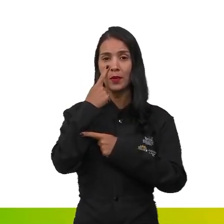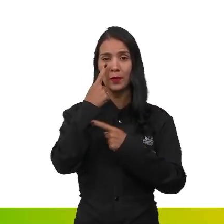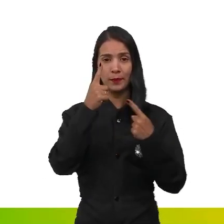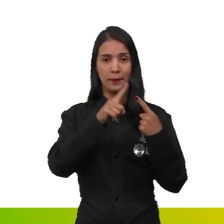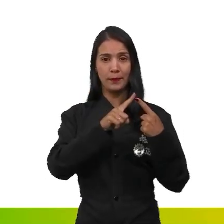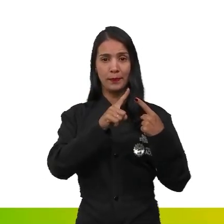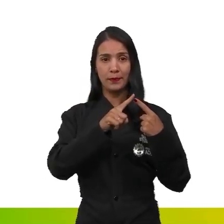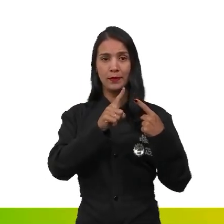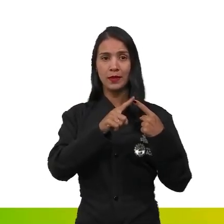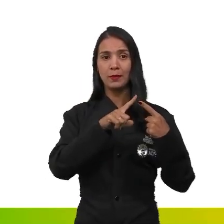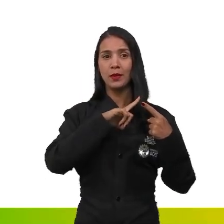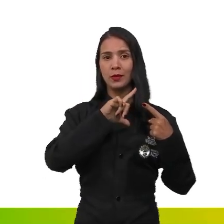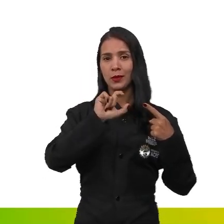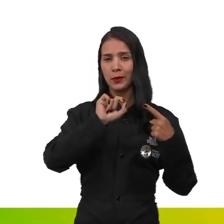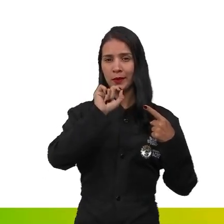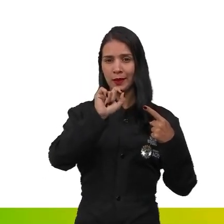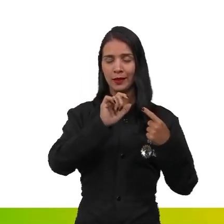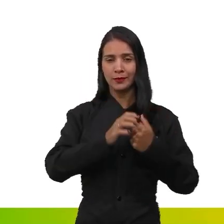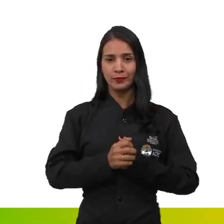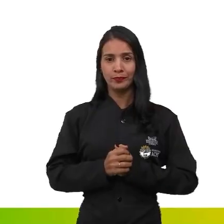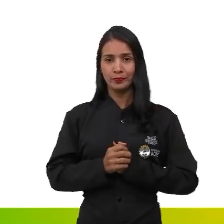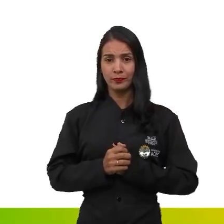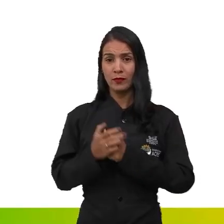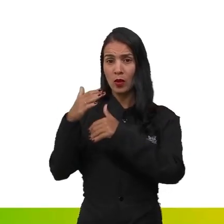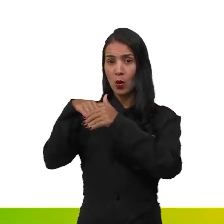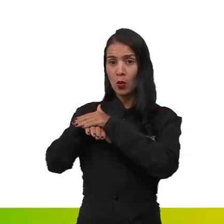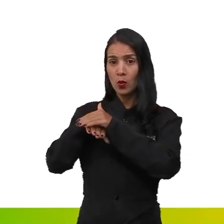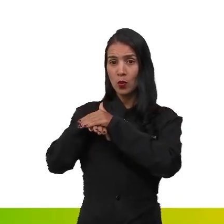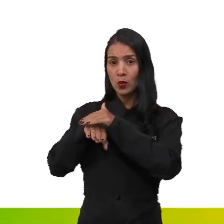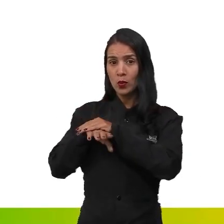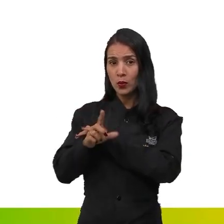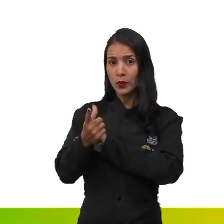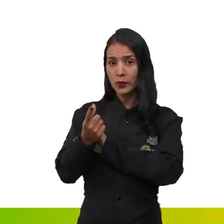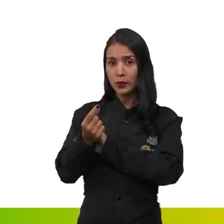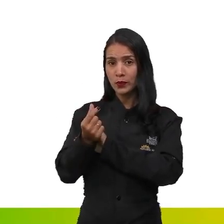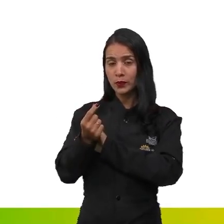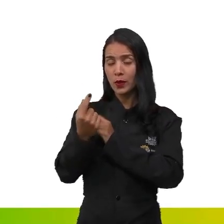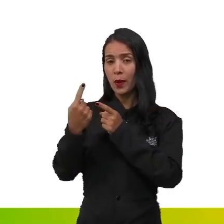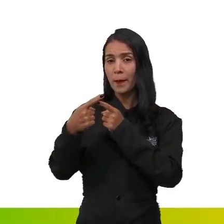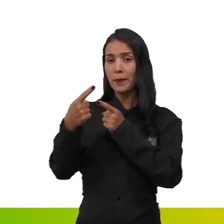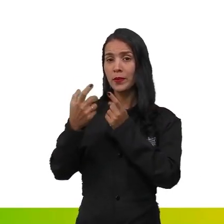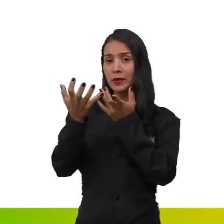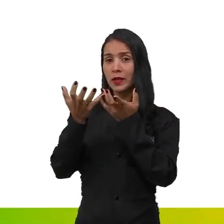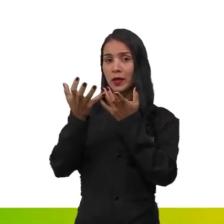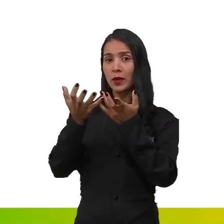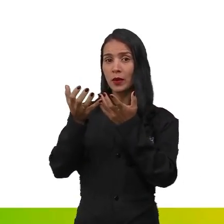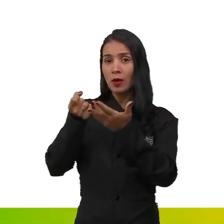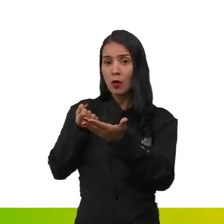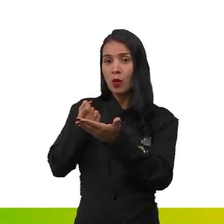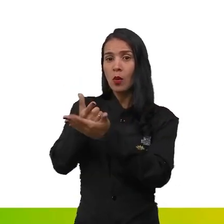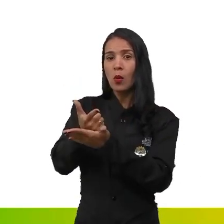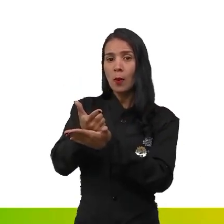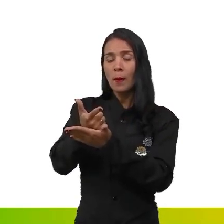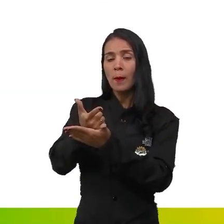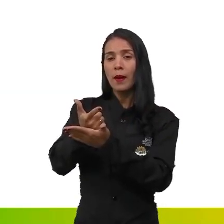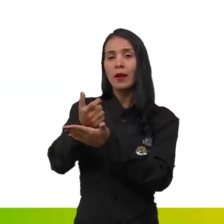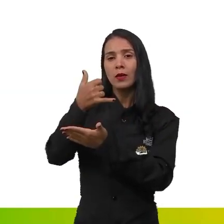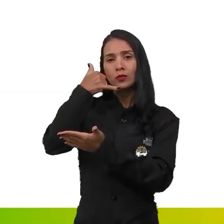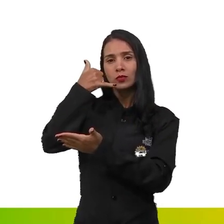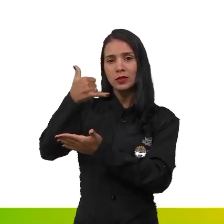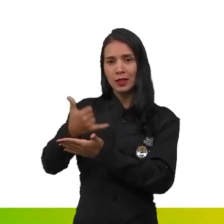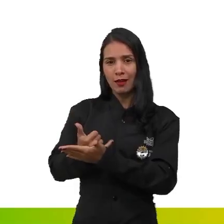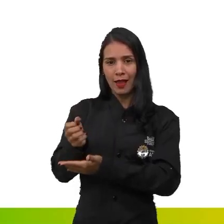que no primeiro eu tenho o seguinte: estou juntando dinheiro, pois quero comprar um celular